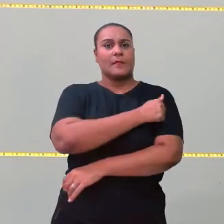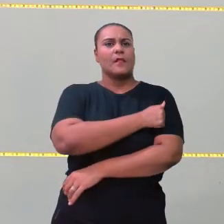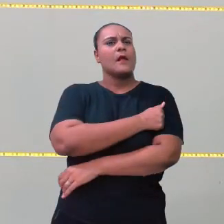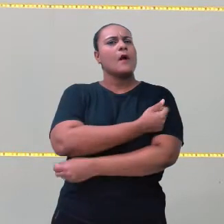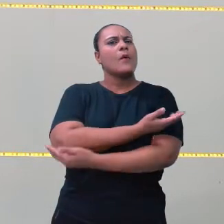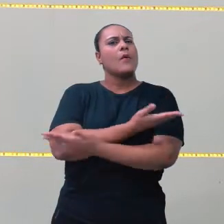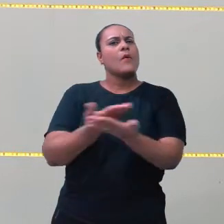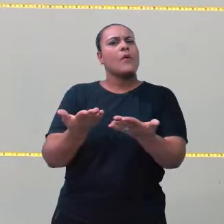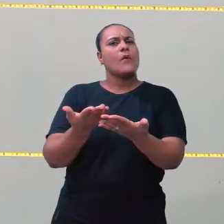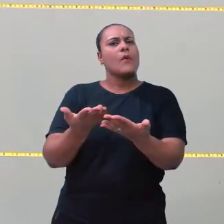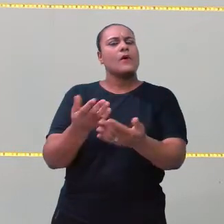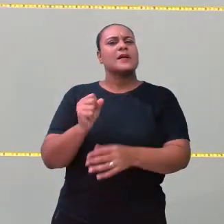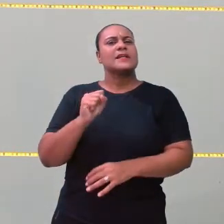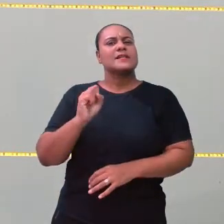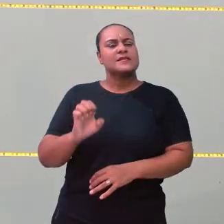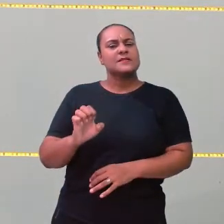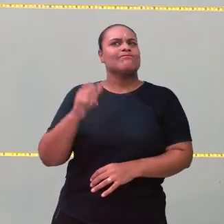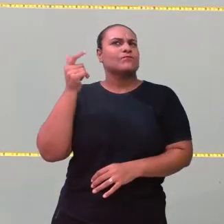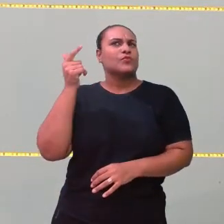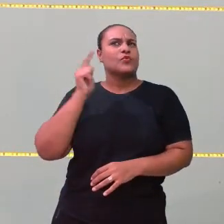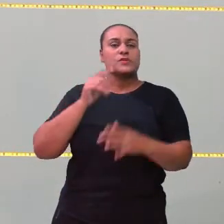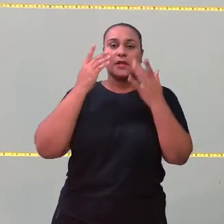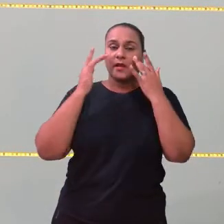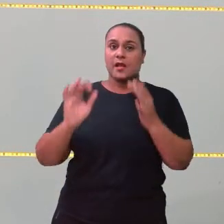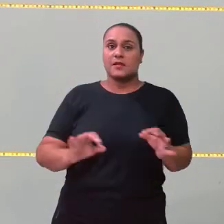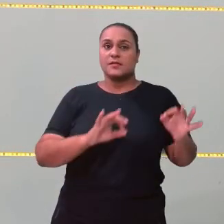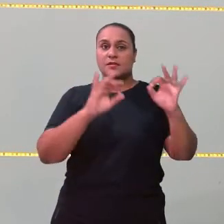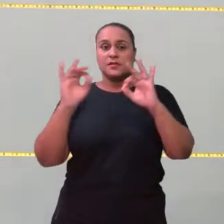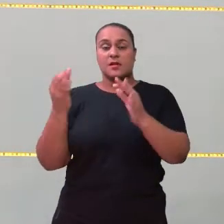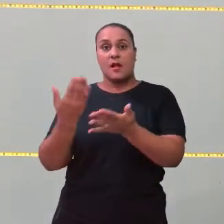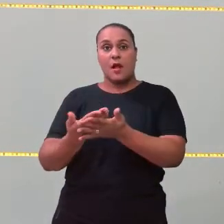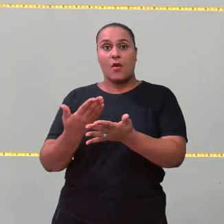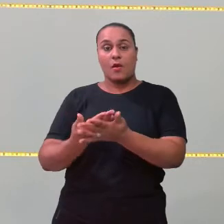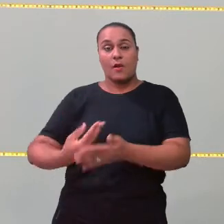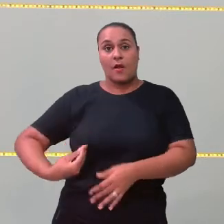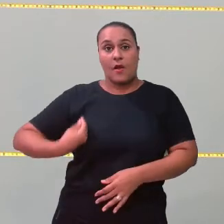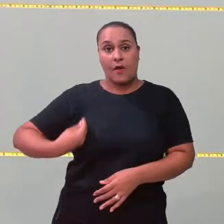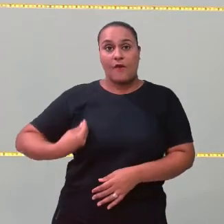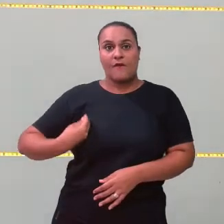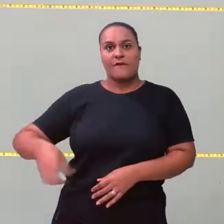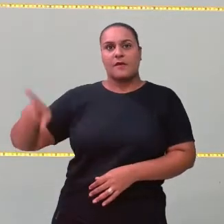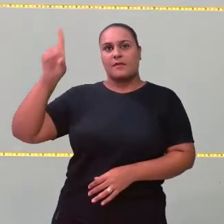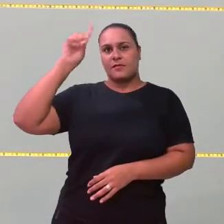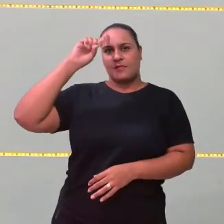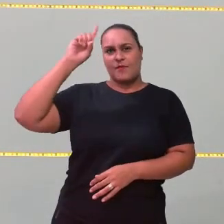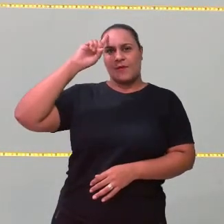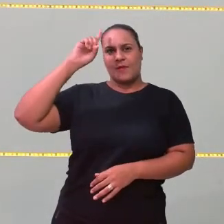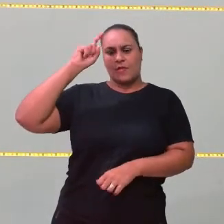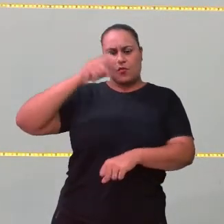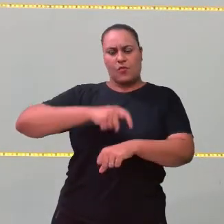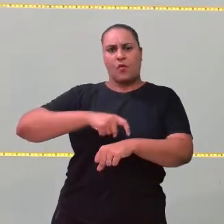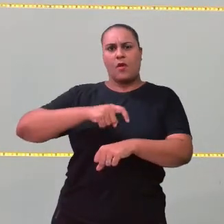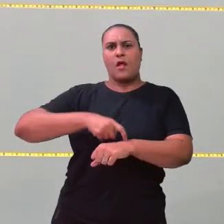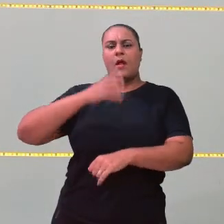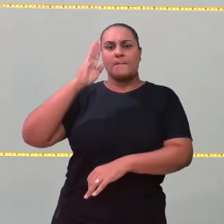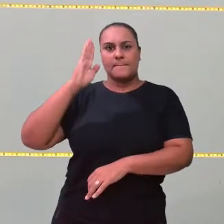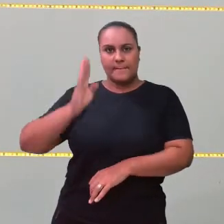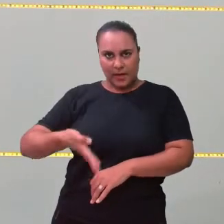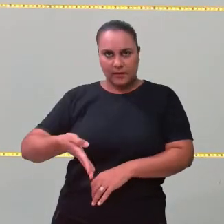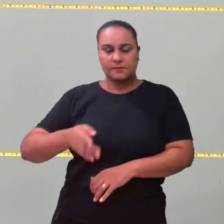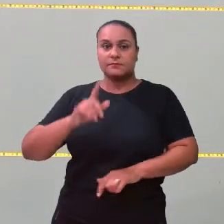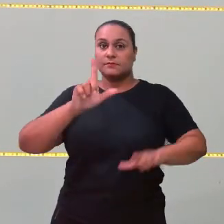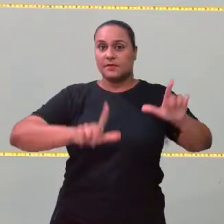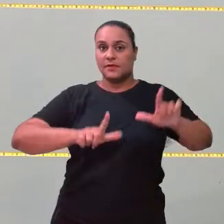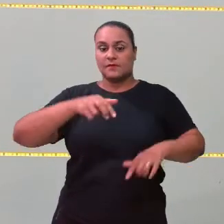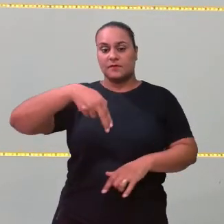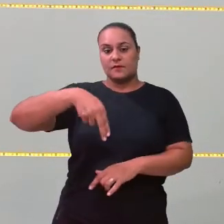Se você não puder assistir a nossa aula, que é ao vivo, todos os dias, nesse mesmo horário, pela